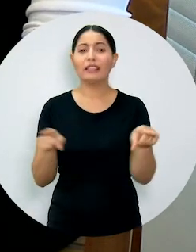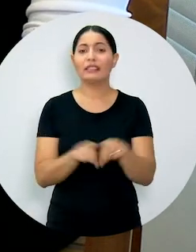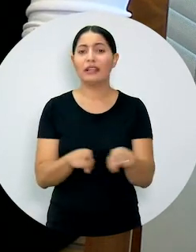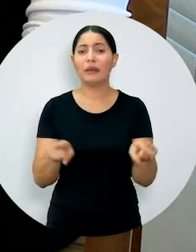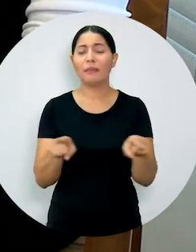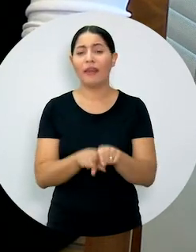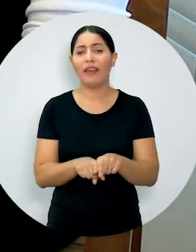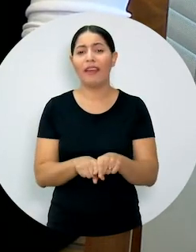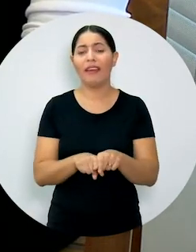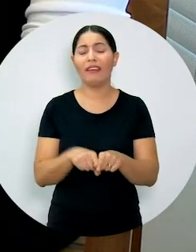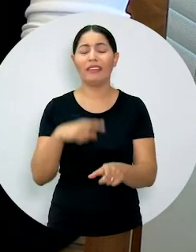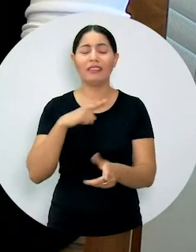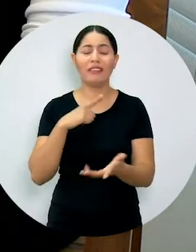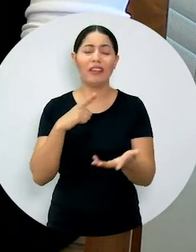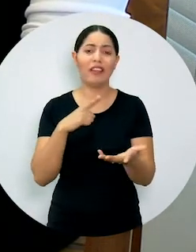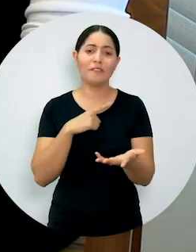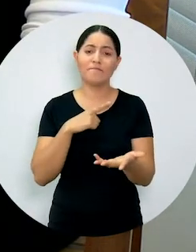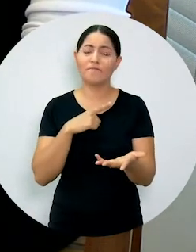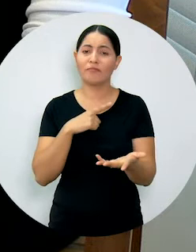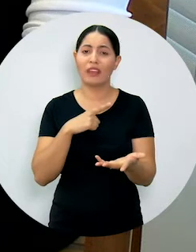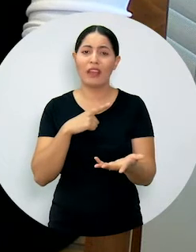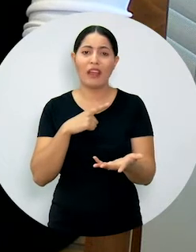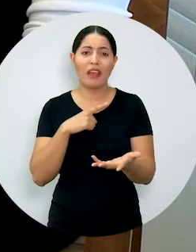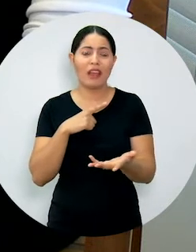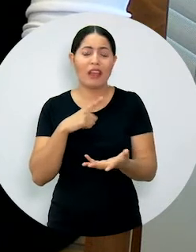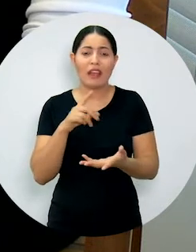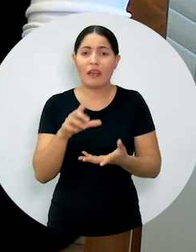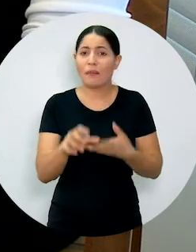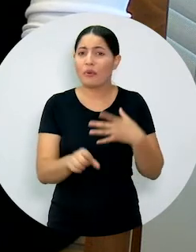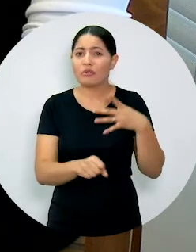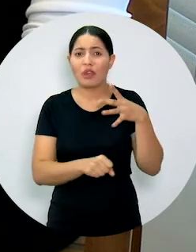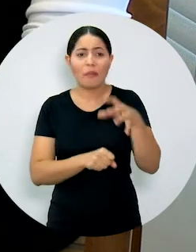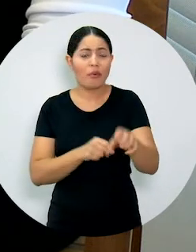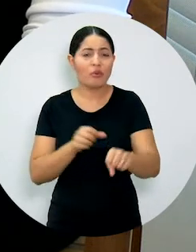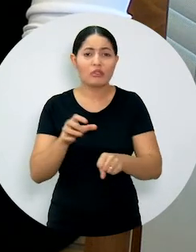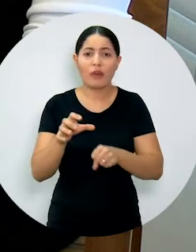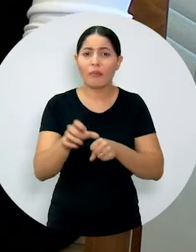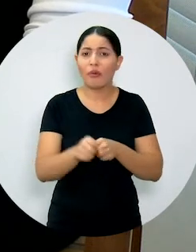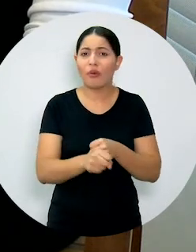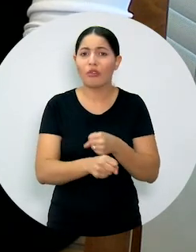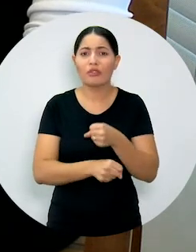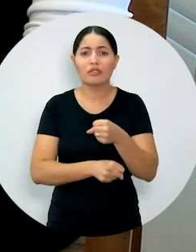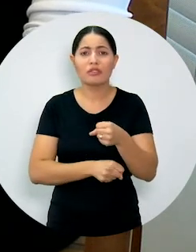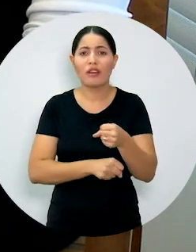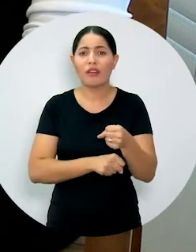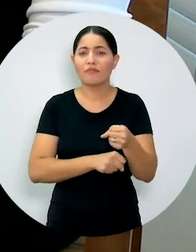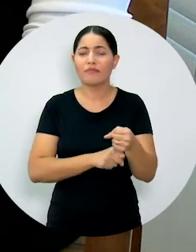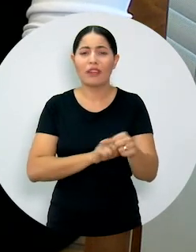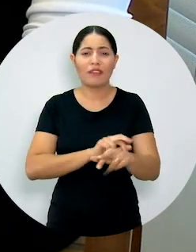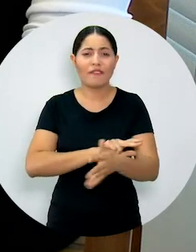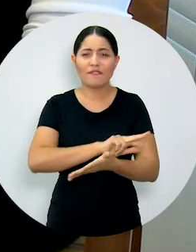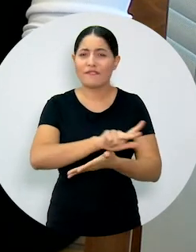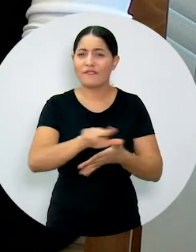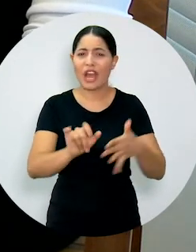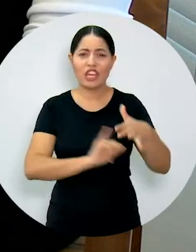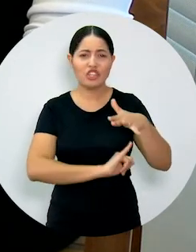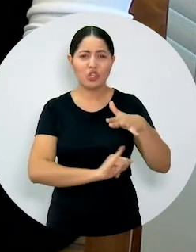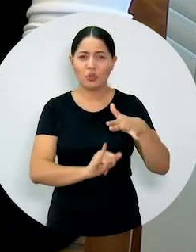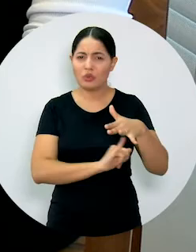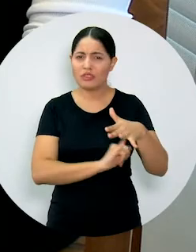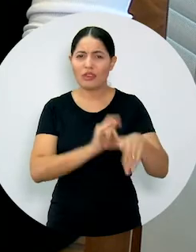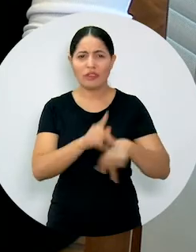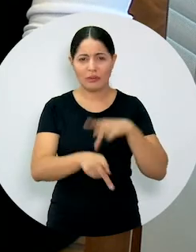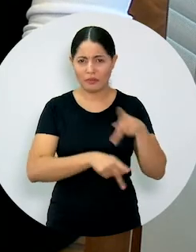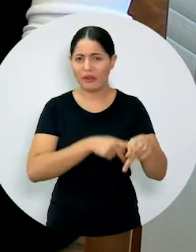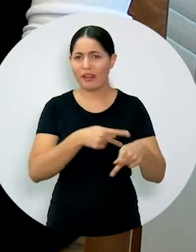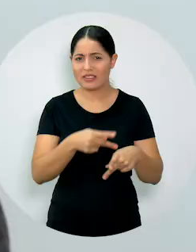Nós estamos num momento em que se busca fragilizar também as instituições da